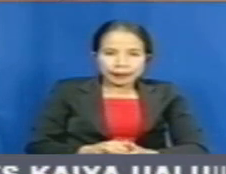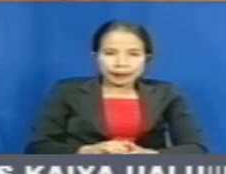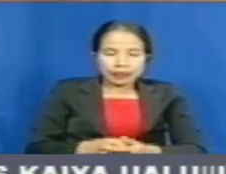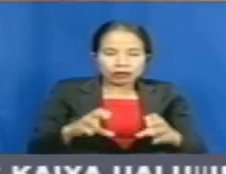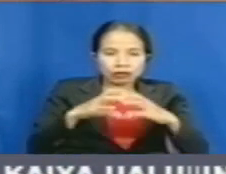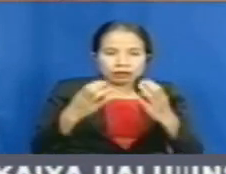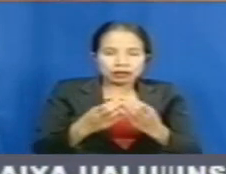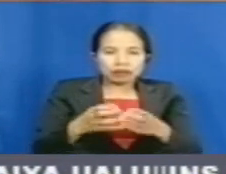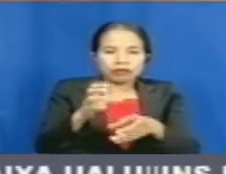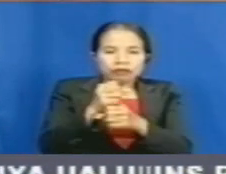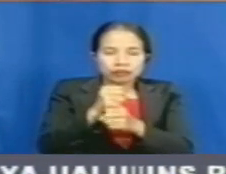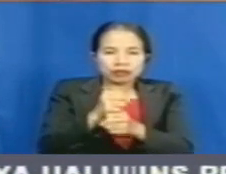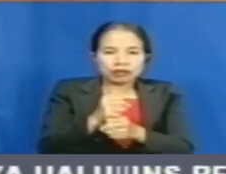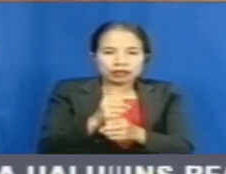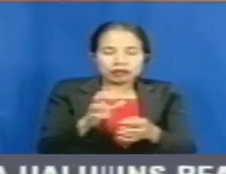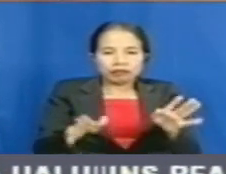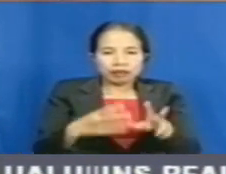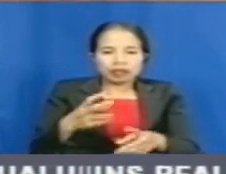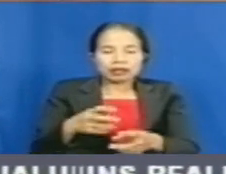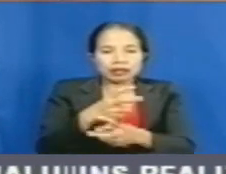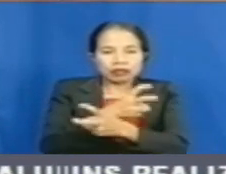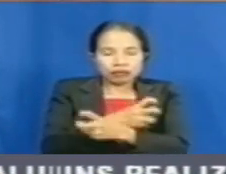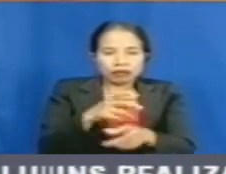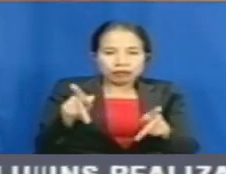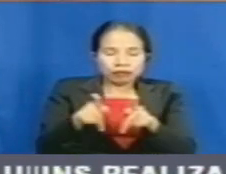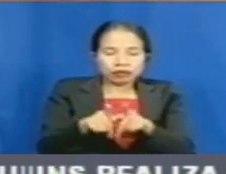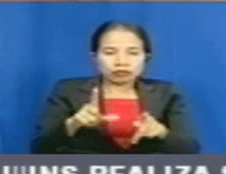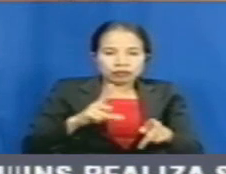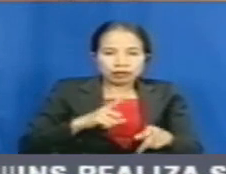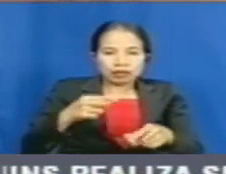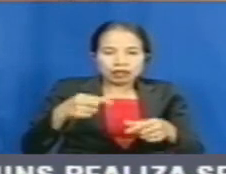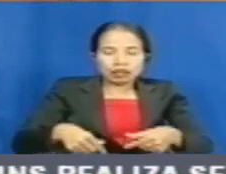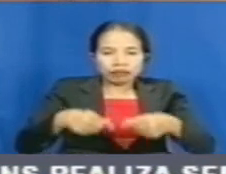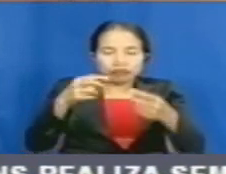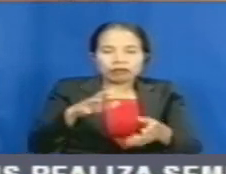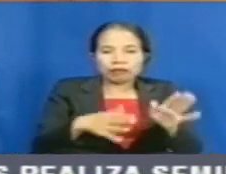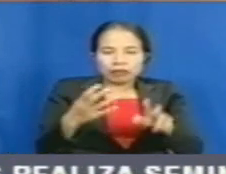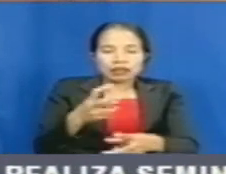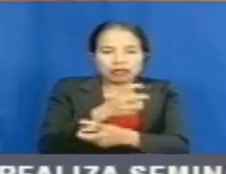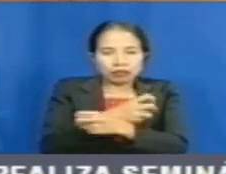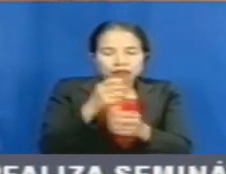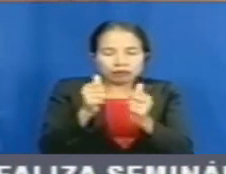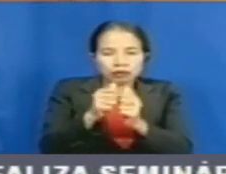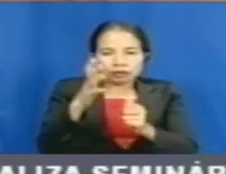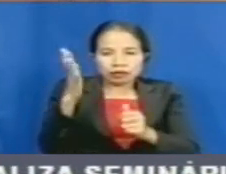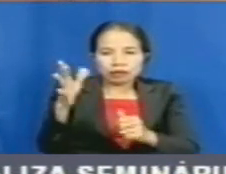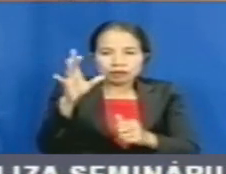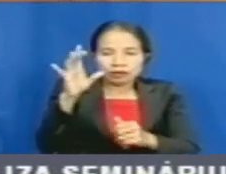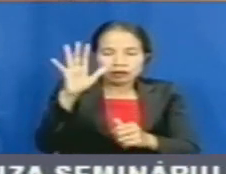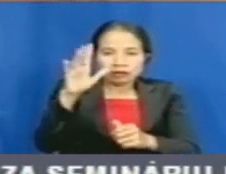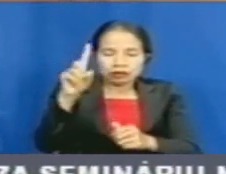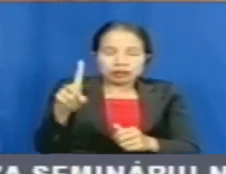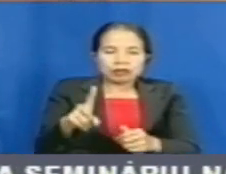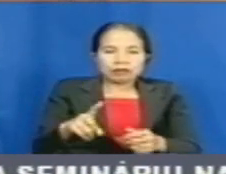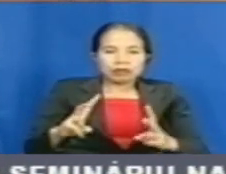Comissão Recolhimento Restos Mortais Posto Laga entrega restos mortais de Lima Nulo Resnida para o Conselho